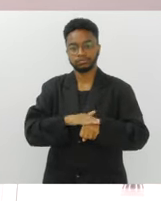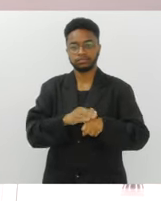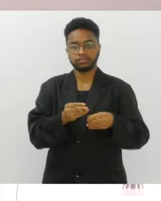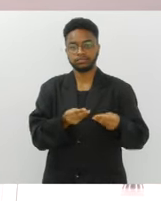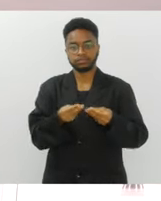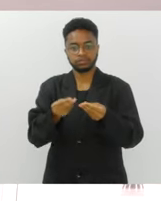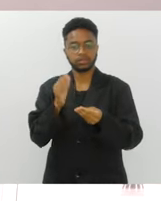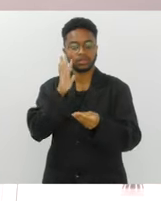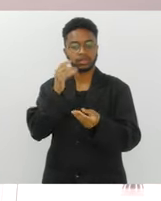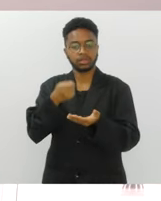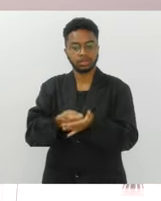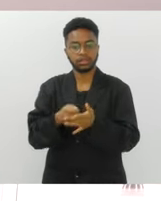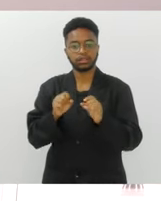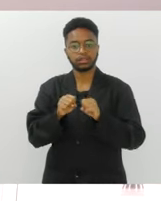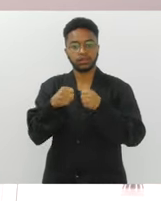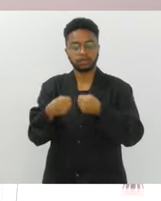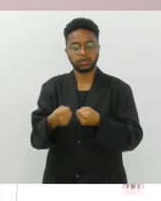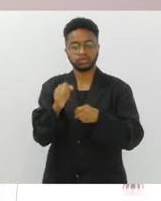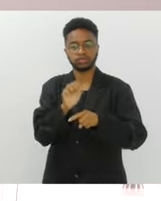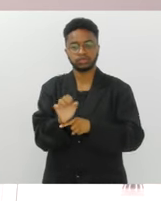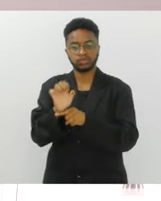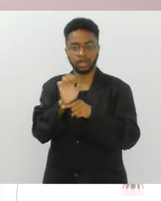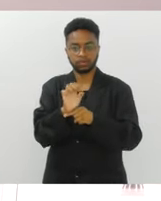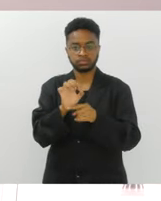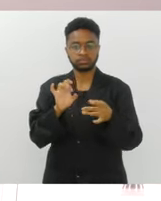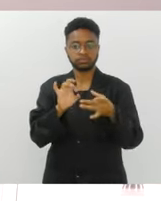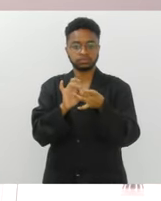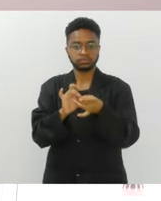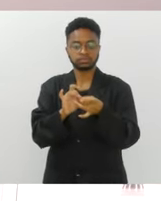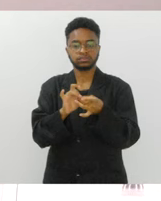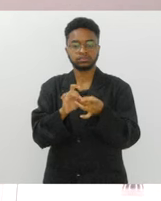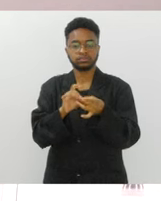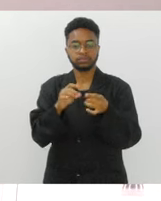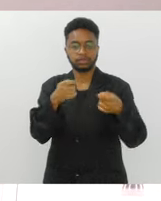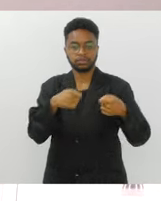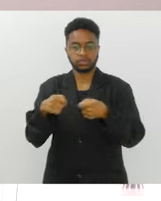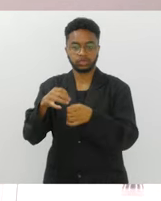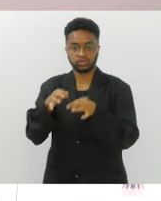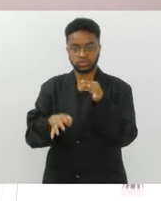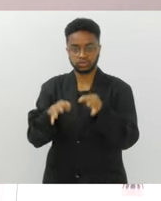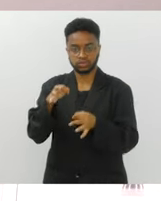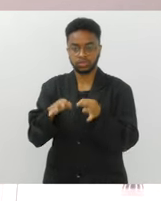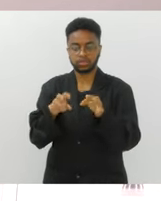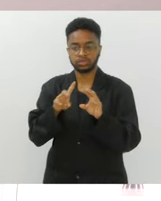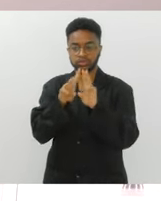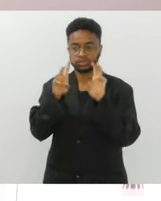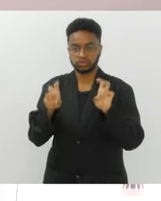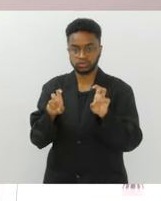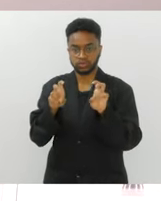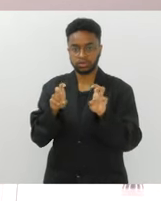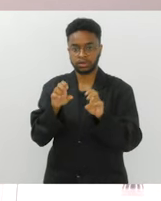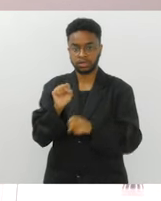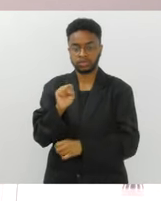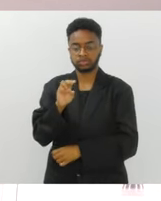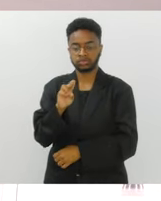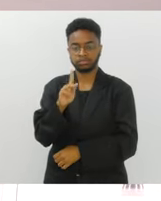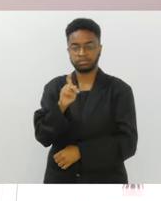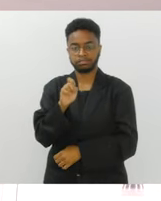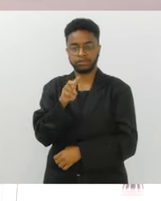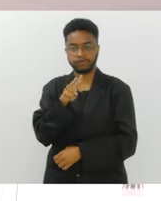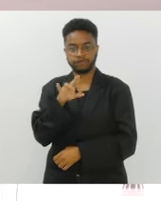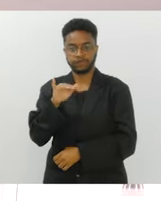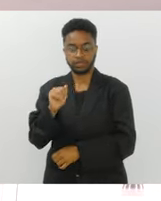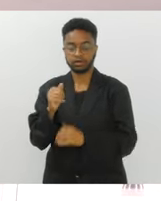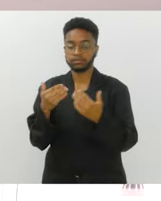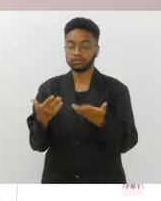está defendendo o Estado nessa demanda jurídica referente à Supervia. Então, o que eu vejo